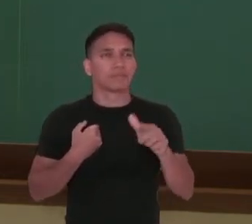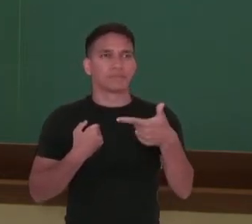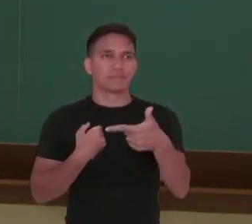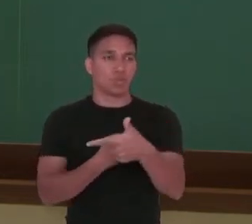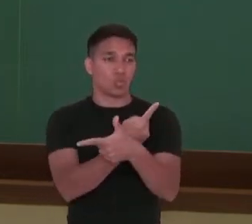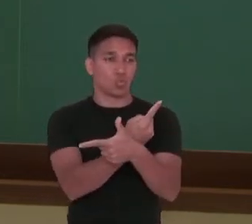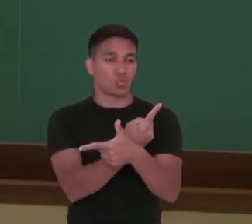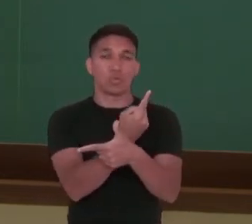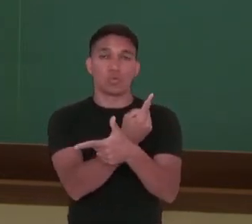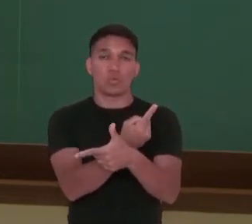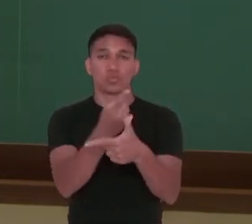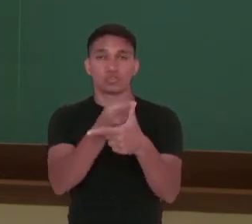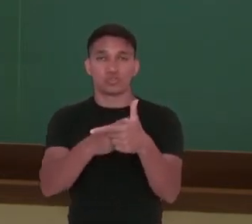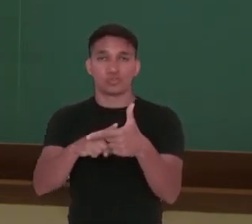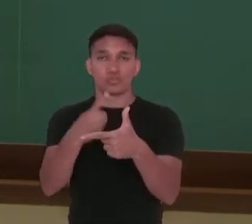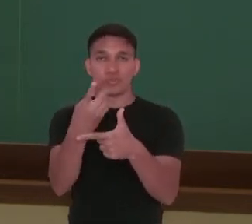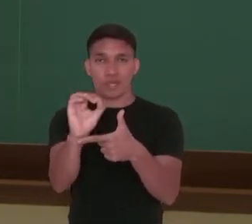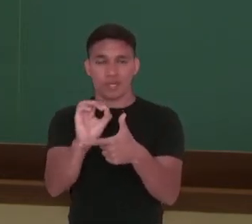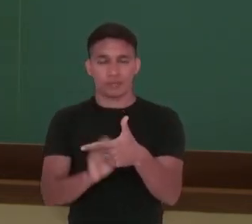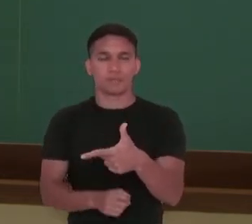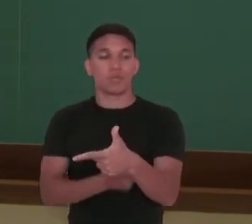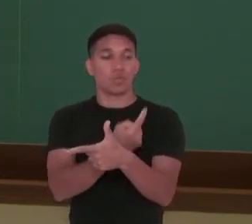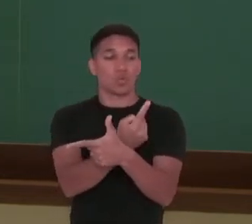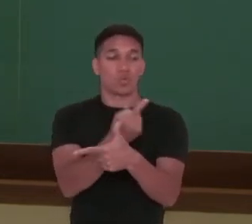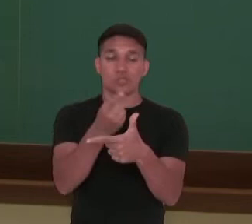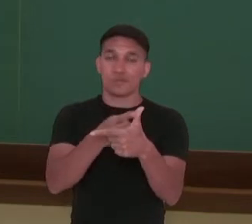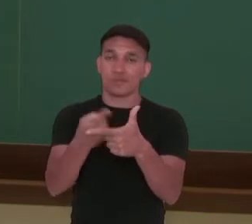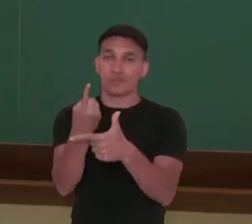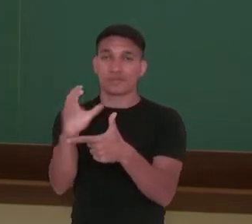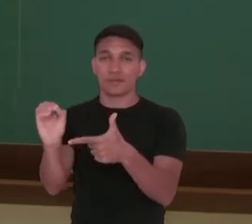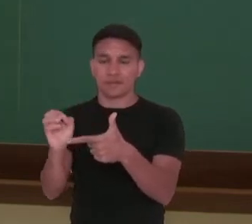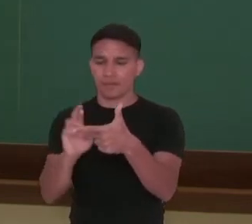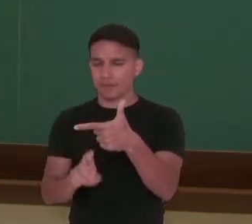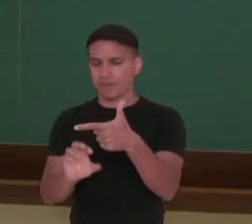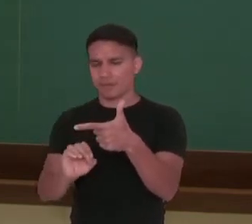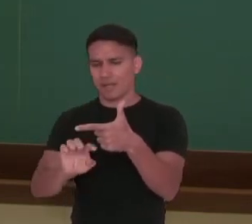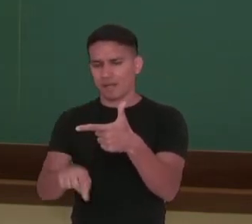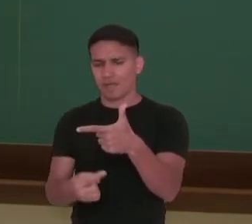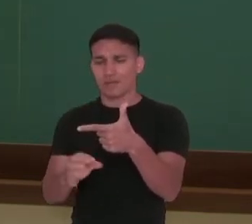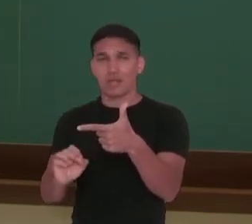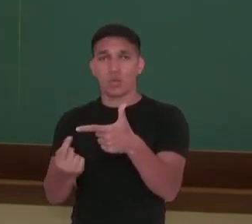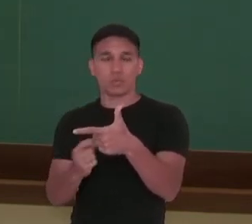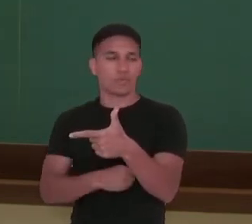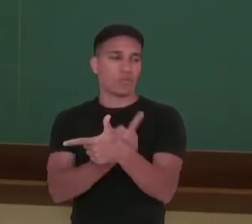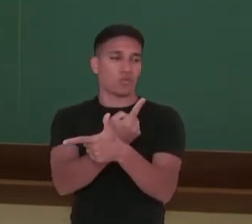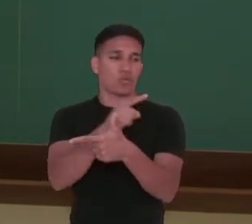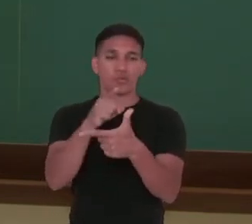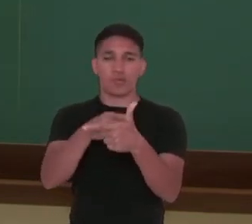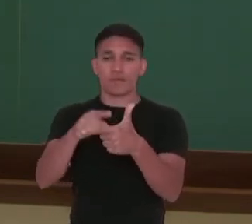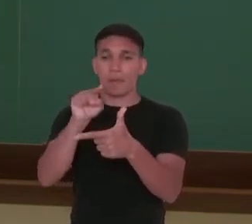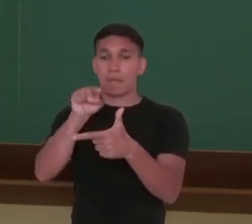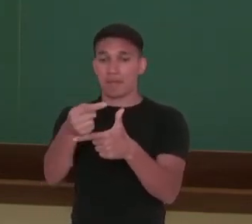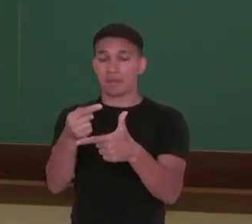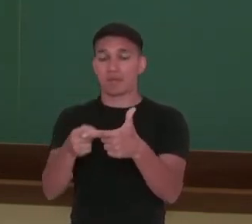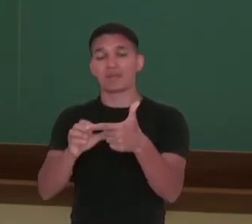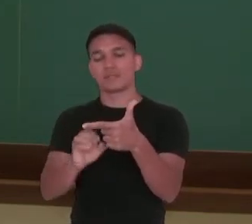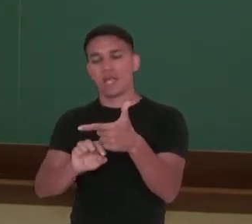por 10, que dá 0,1. 1 dividido por 100, que dá 0,01. 1 dividido por 1.000, que dá